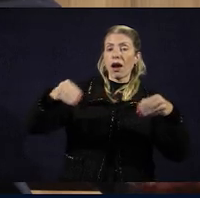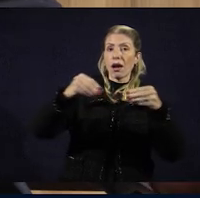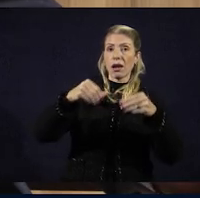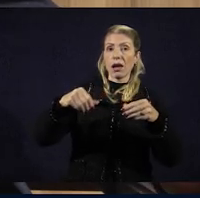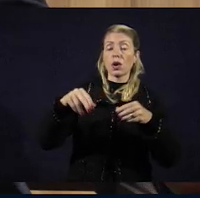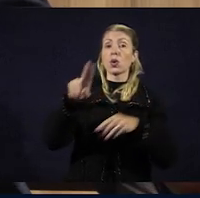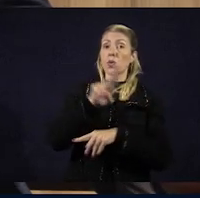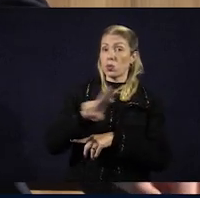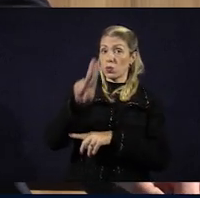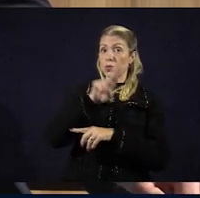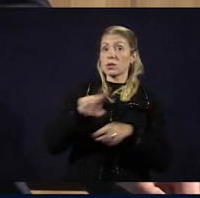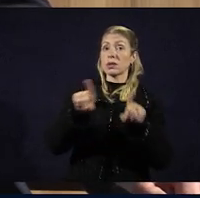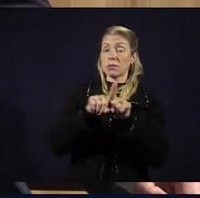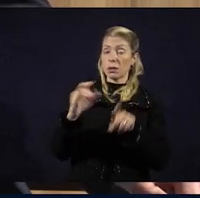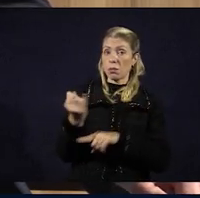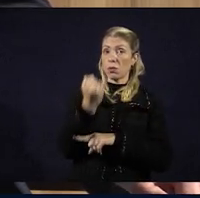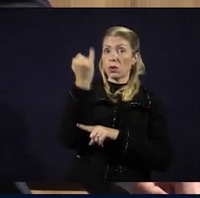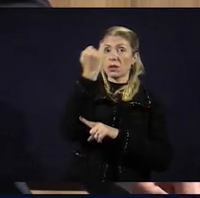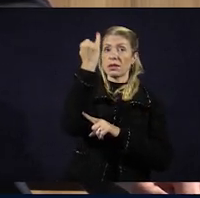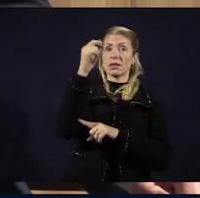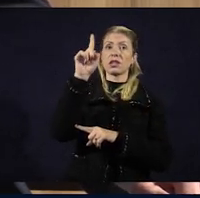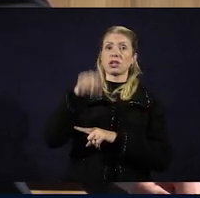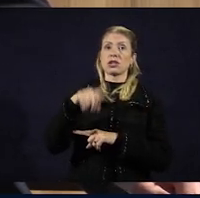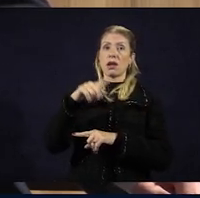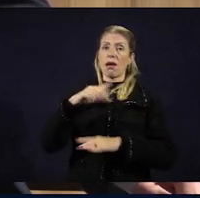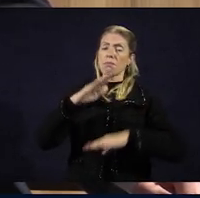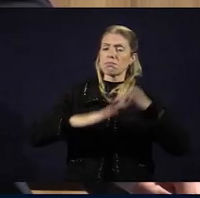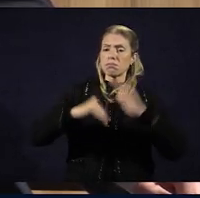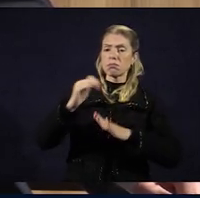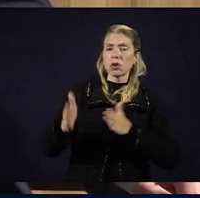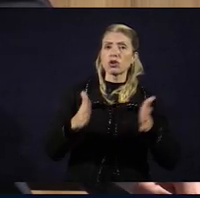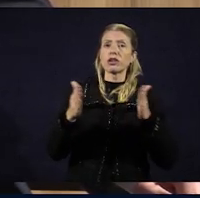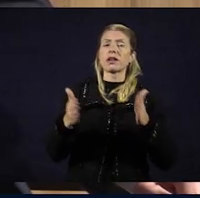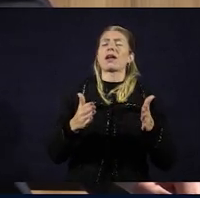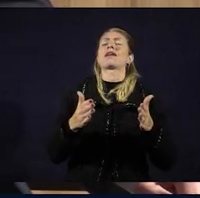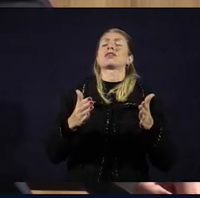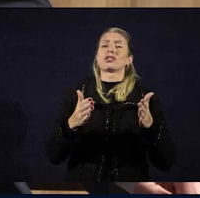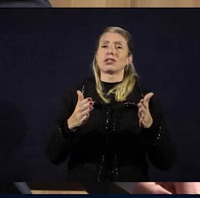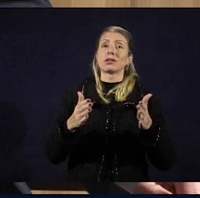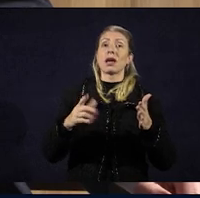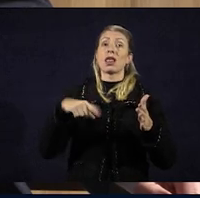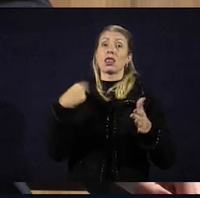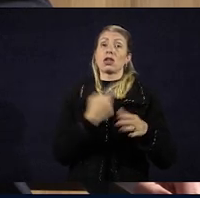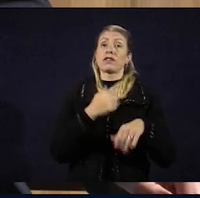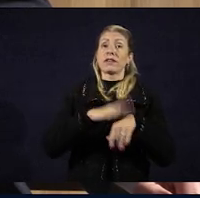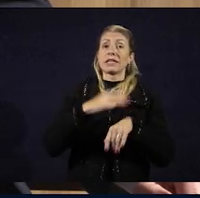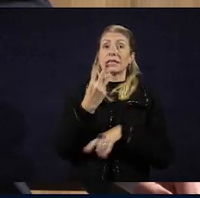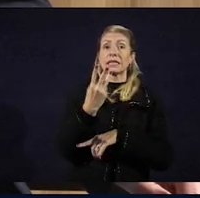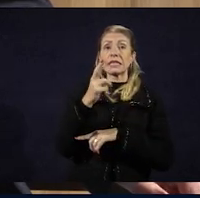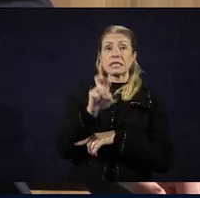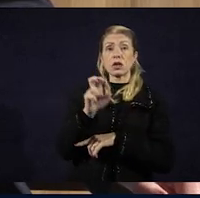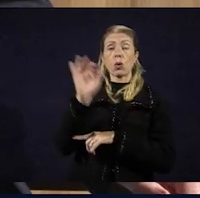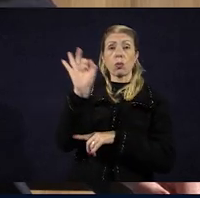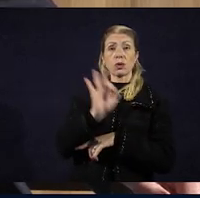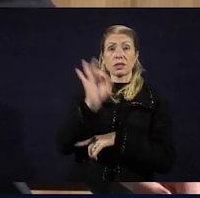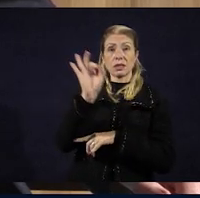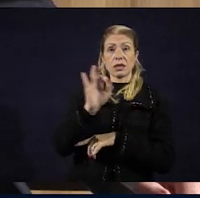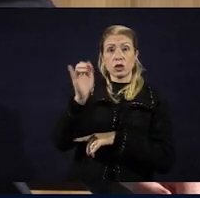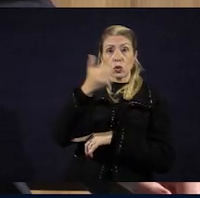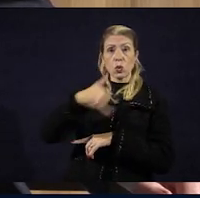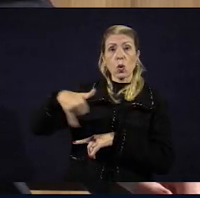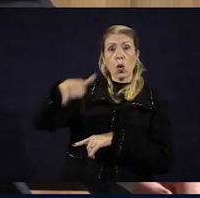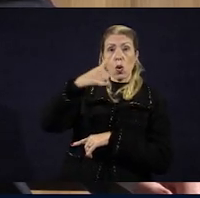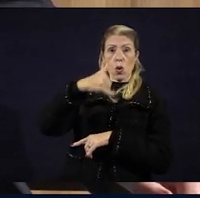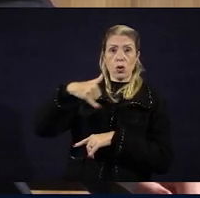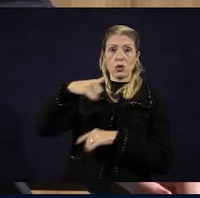o importante de se passar isso é que a produtividade é muito grande a gente faz 35% do consumo de óleo no mundo com 10%